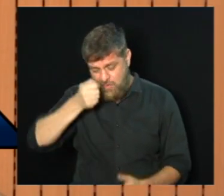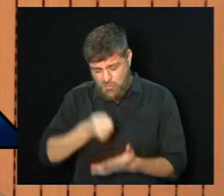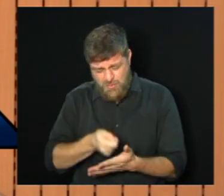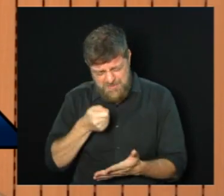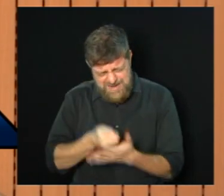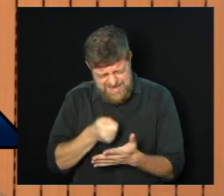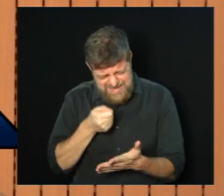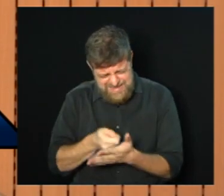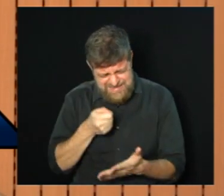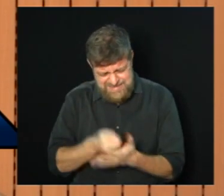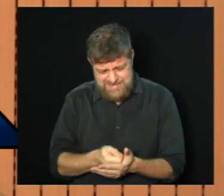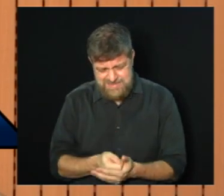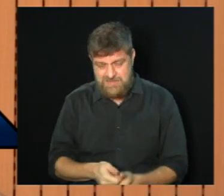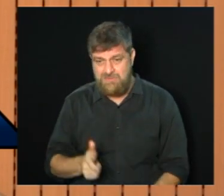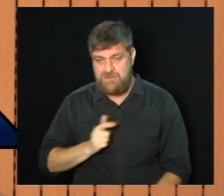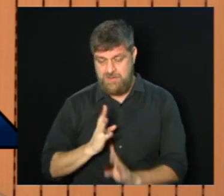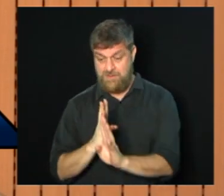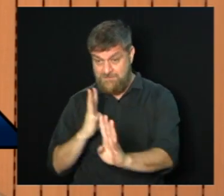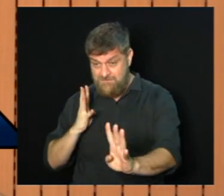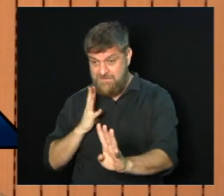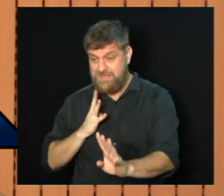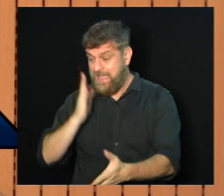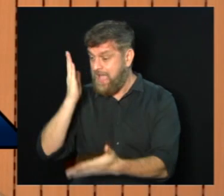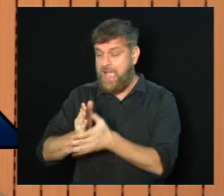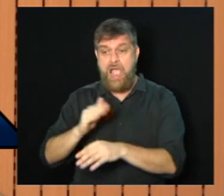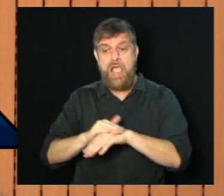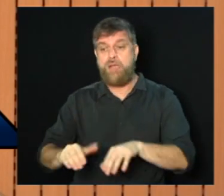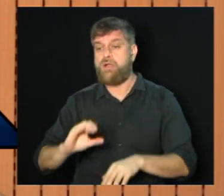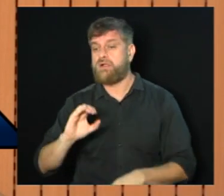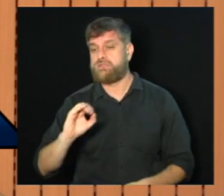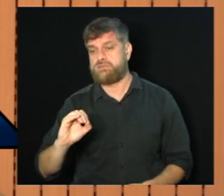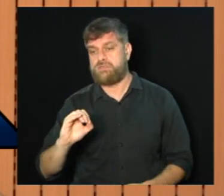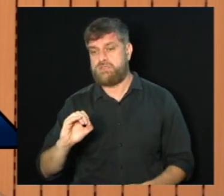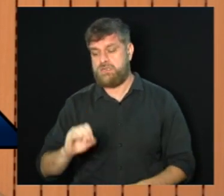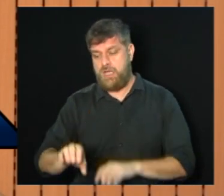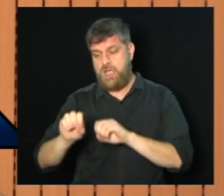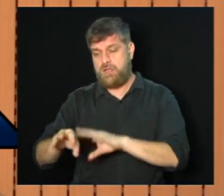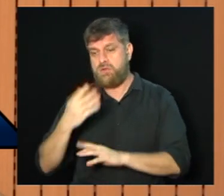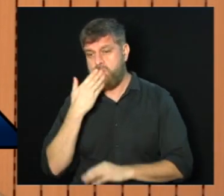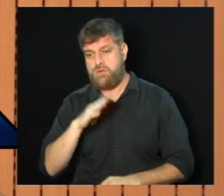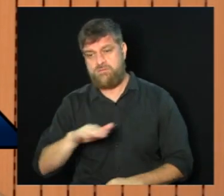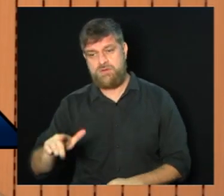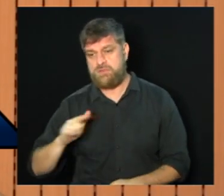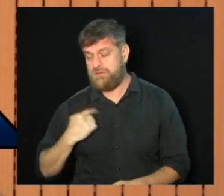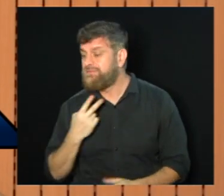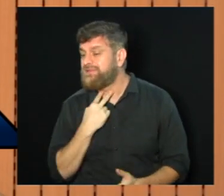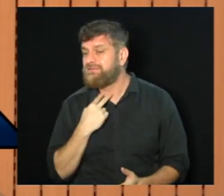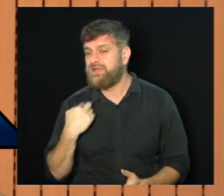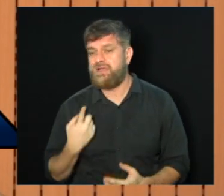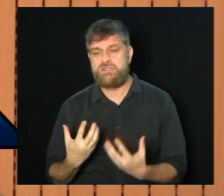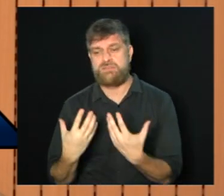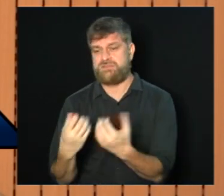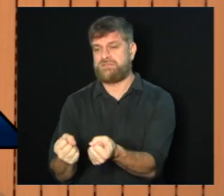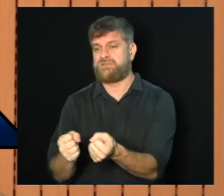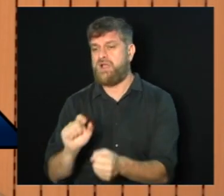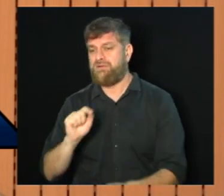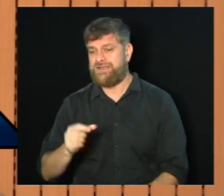município zerar o déficit da educação infantil. Nós não podemos mais aceitar